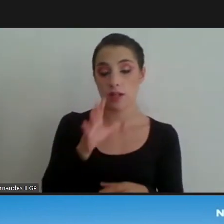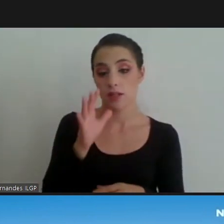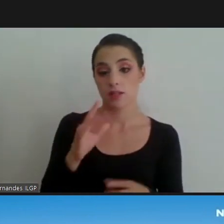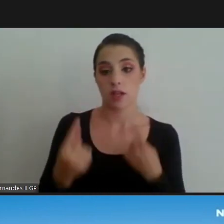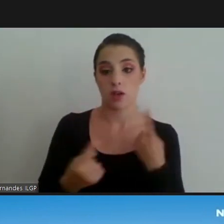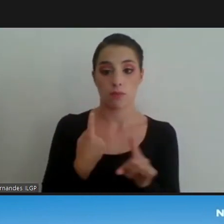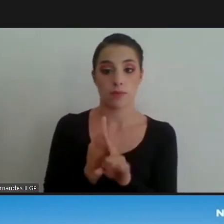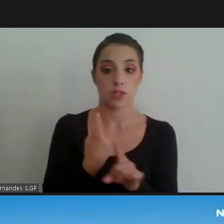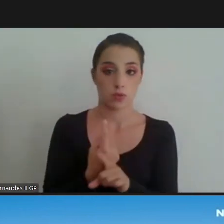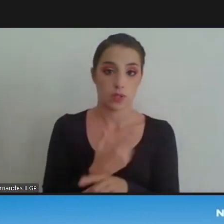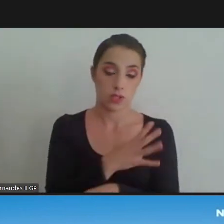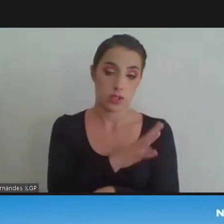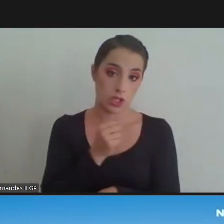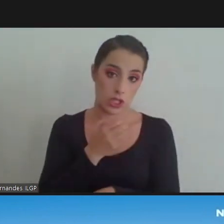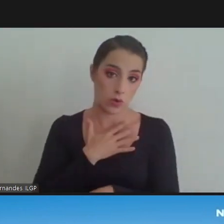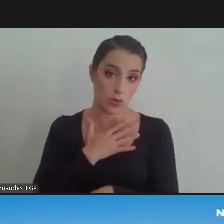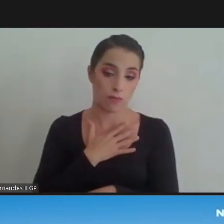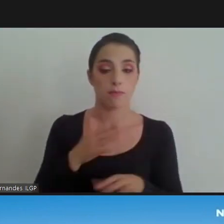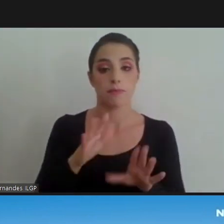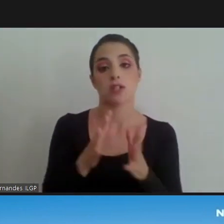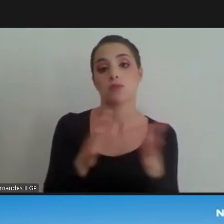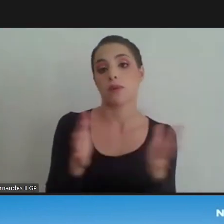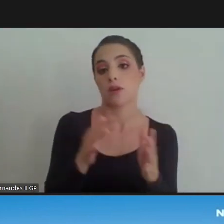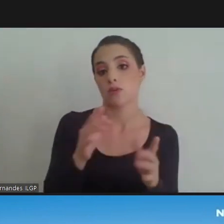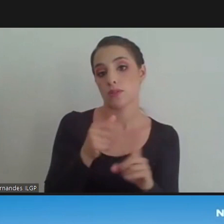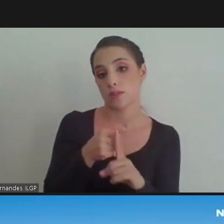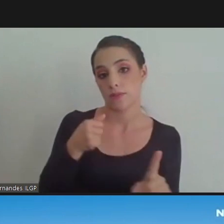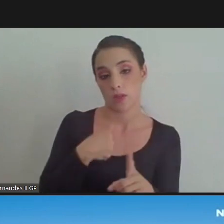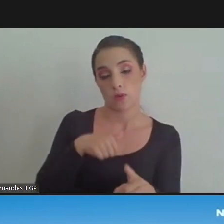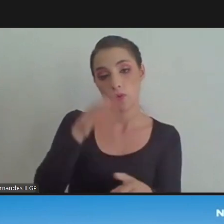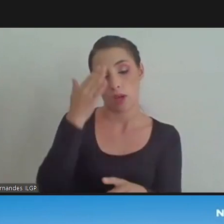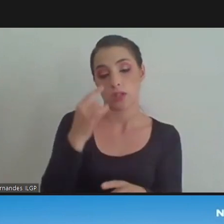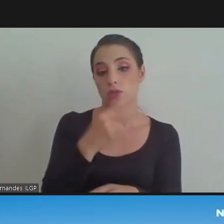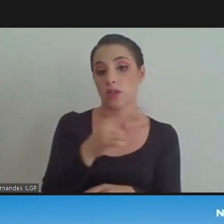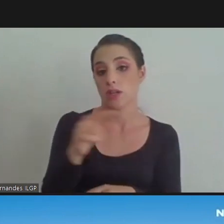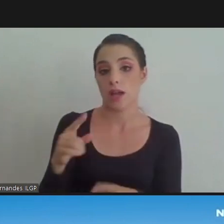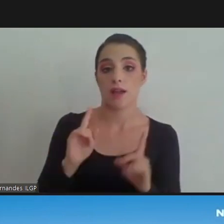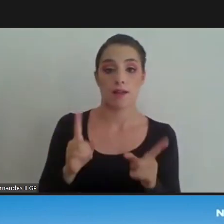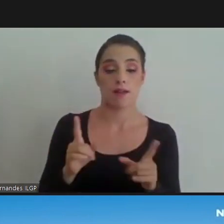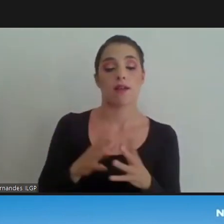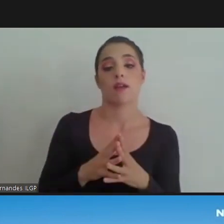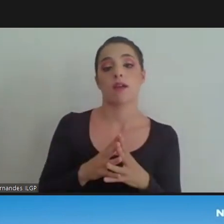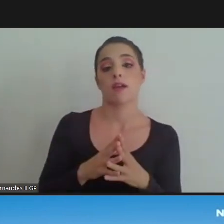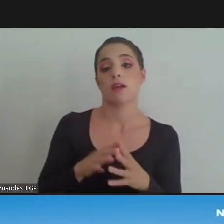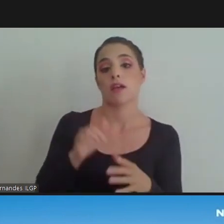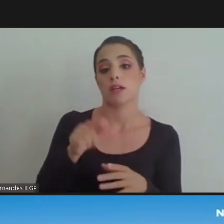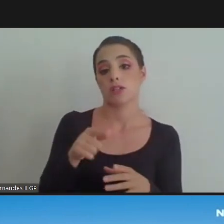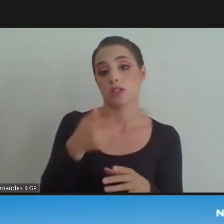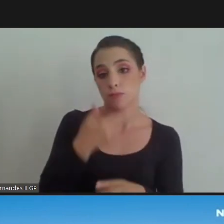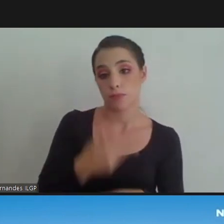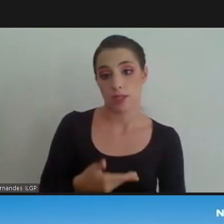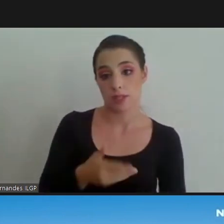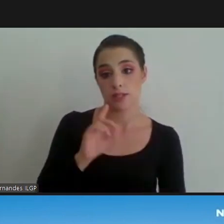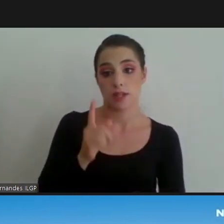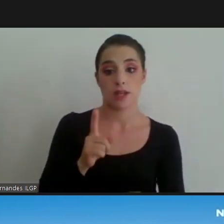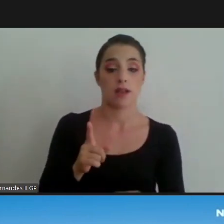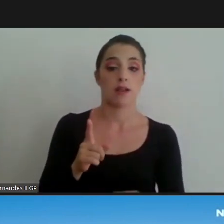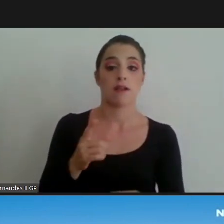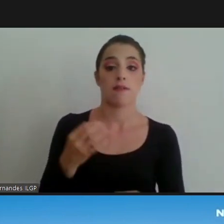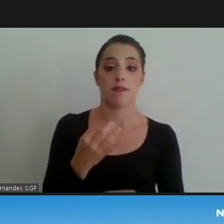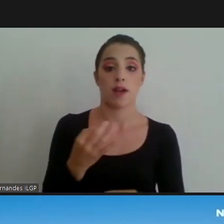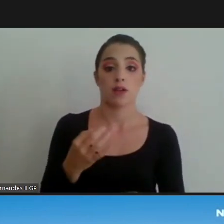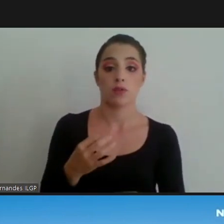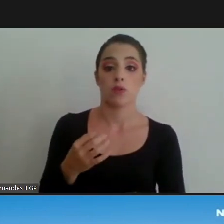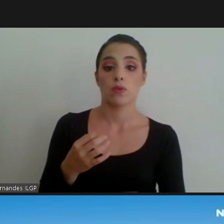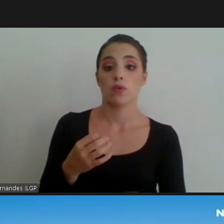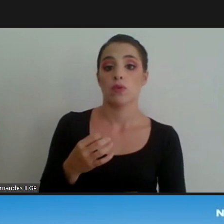palavras, mas o grande desafio que ocorre é que esta é uma experiência, parte de Quicico, e